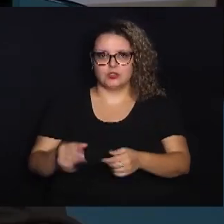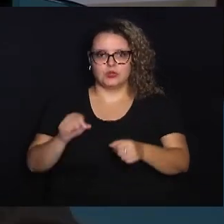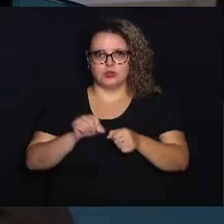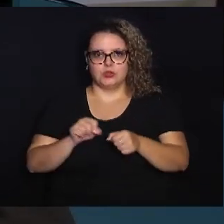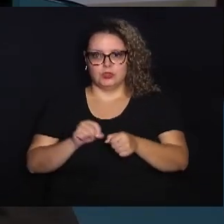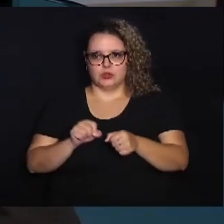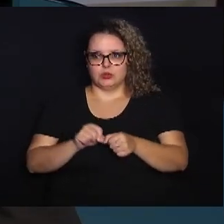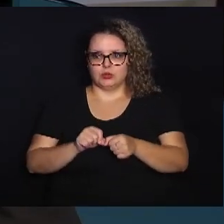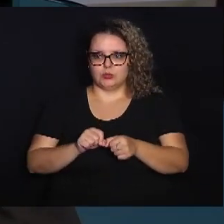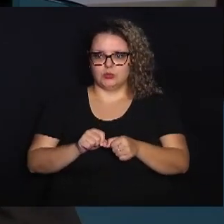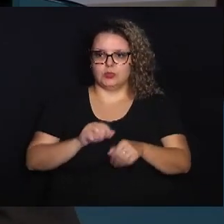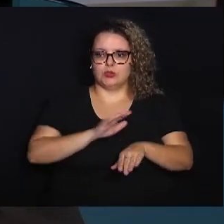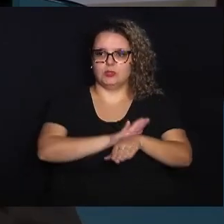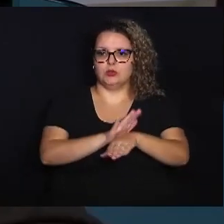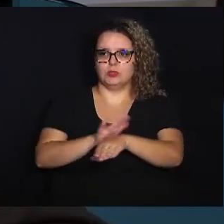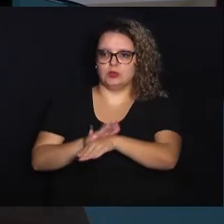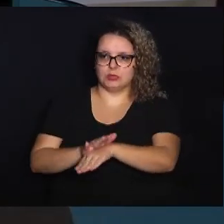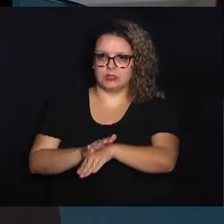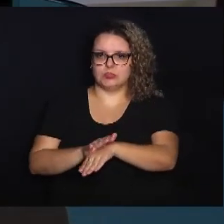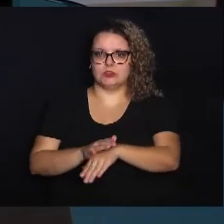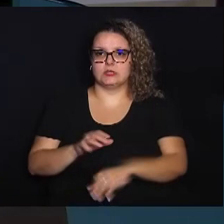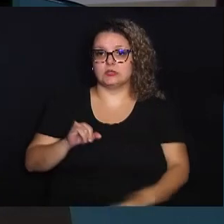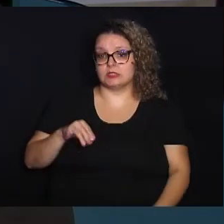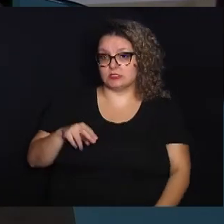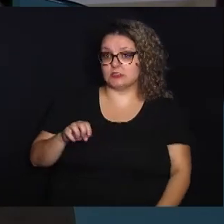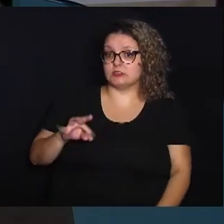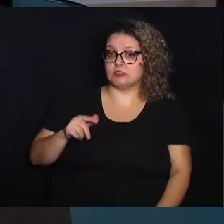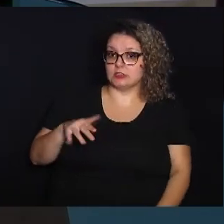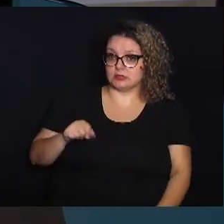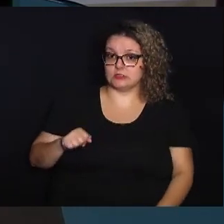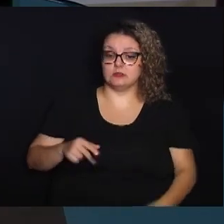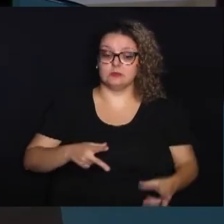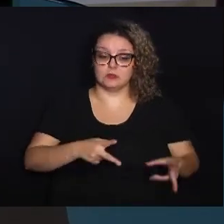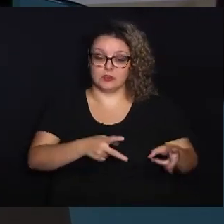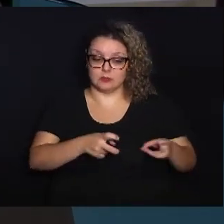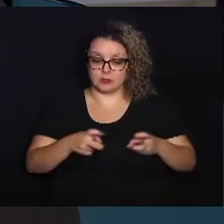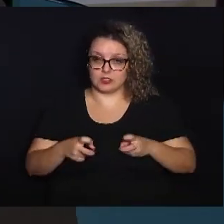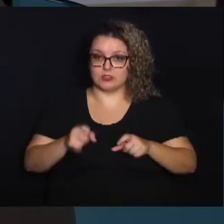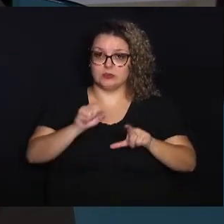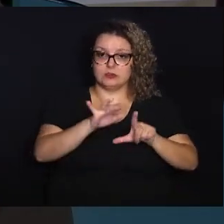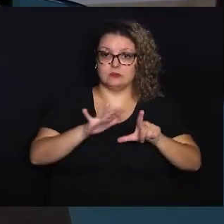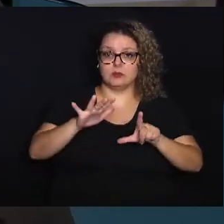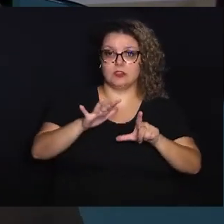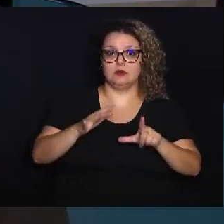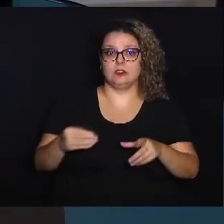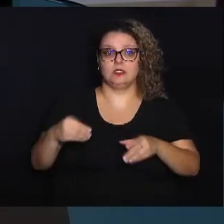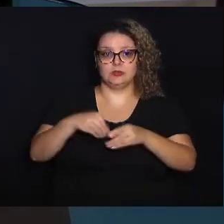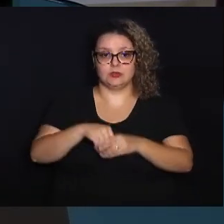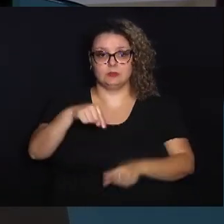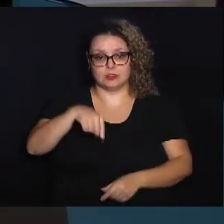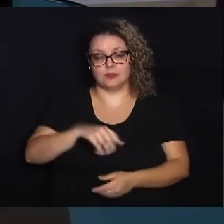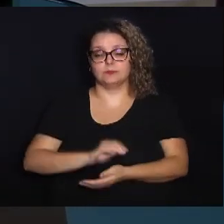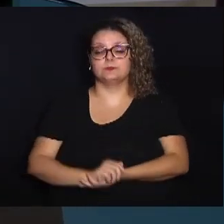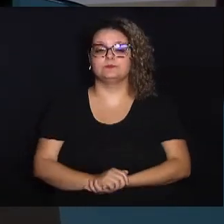eles faz o o o auxílio dessa instalação dessa captação dessa imagem e essa imagem acaba vindo para